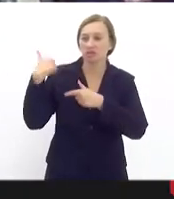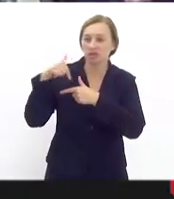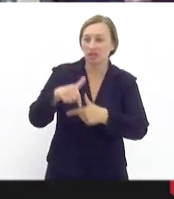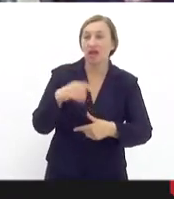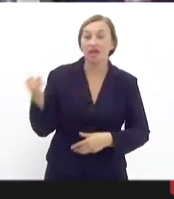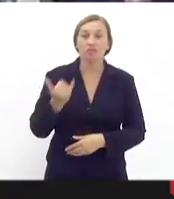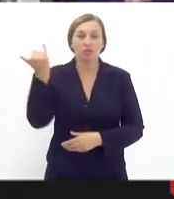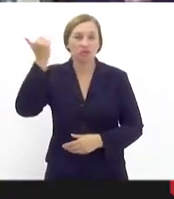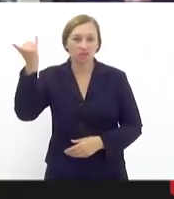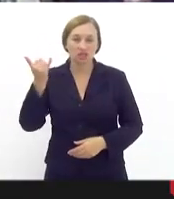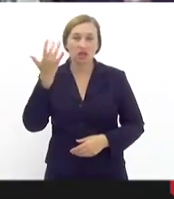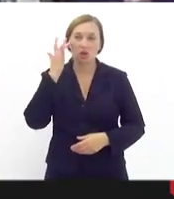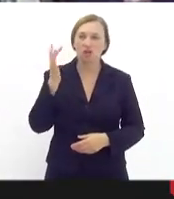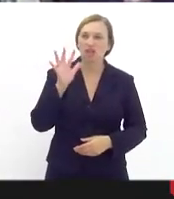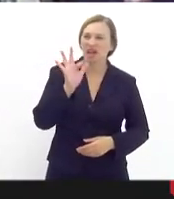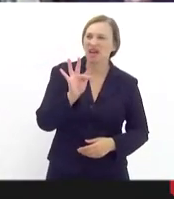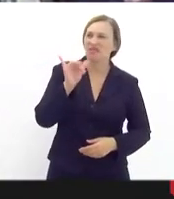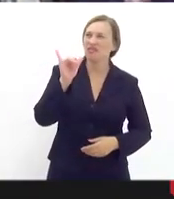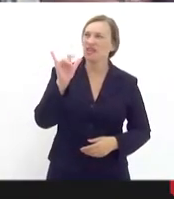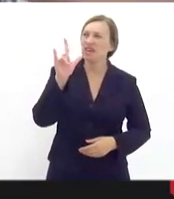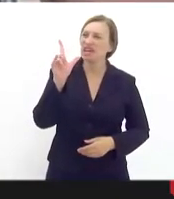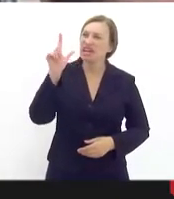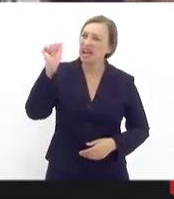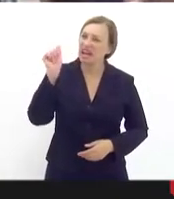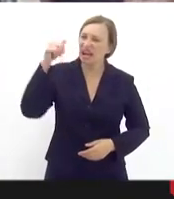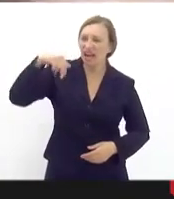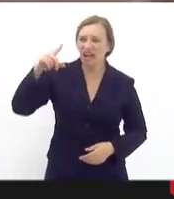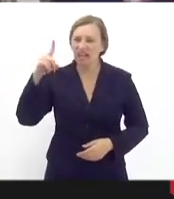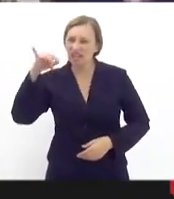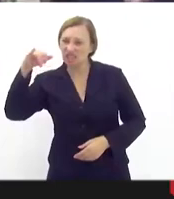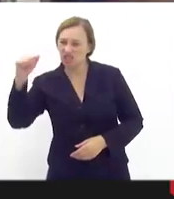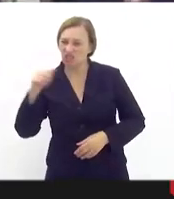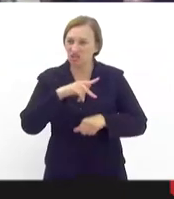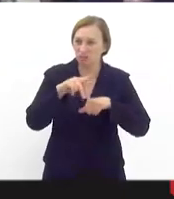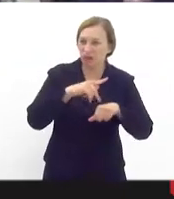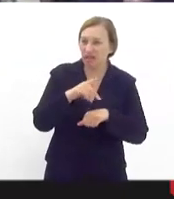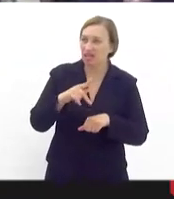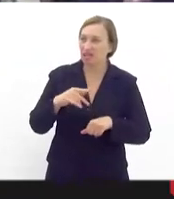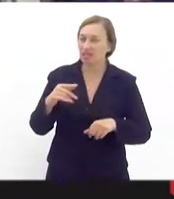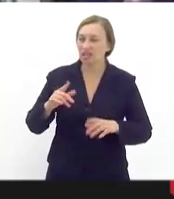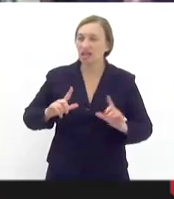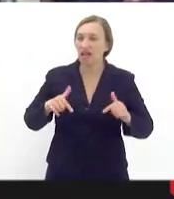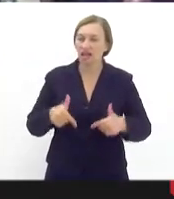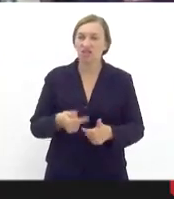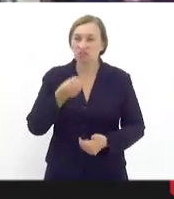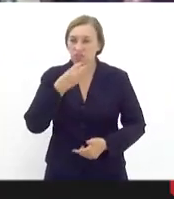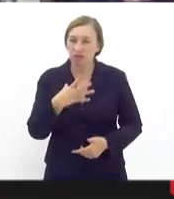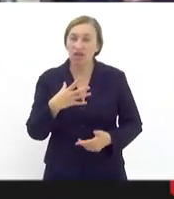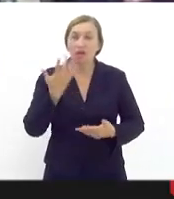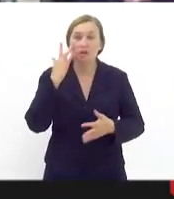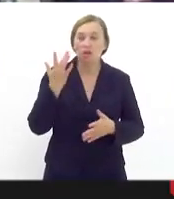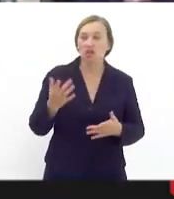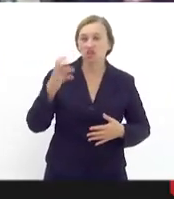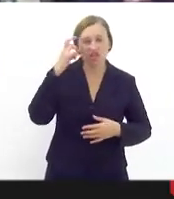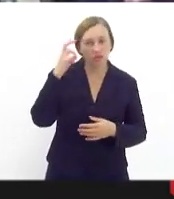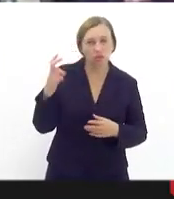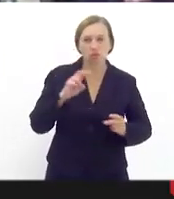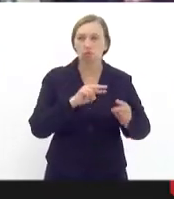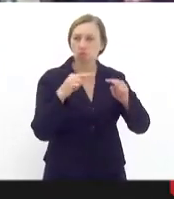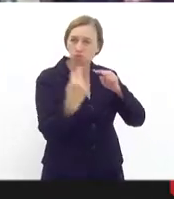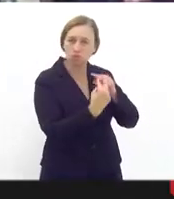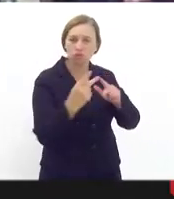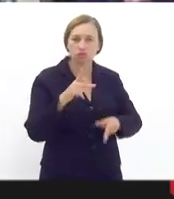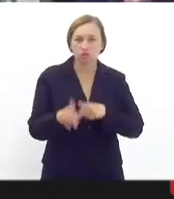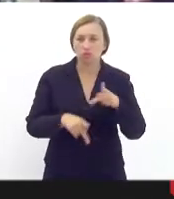importantíssima, e eu acho que na Finlândia, né, ela funciona de maneira extraordinária, como eu acho colocada aqui, mas eu acho que nessa cultura digital